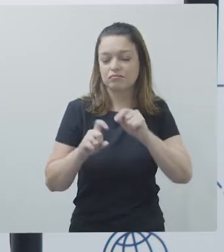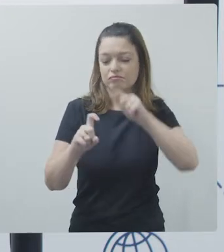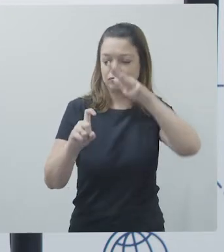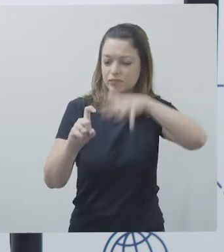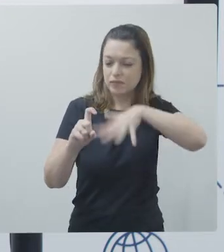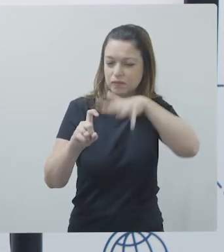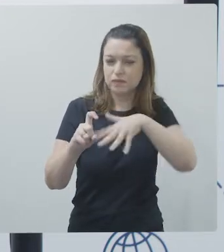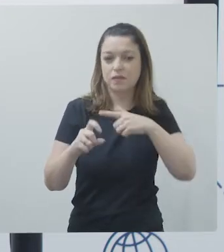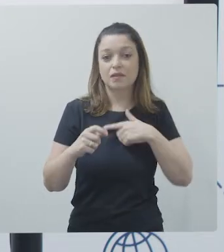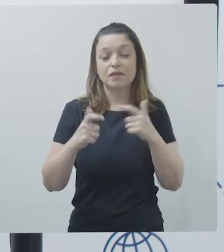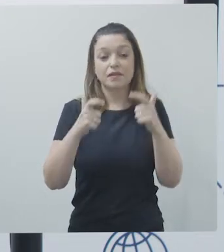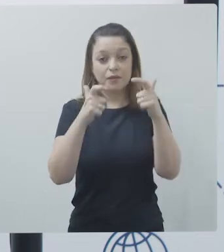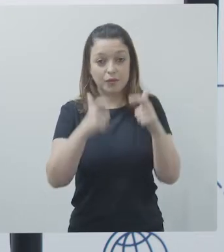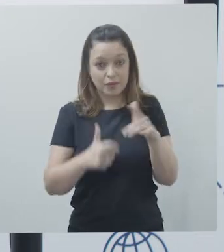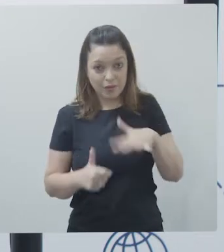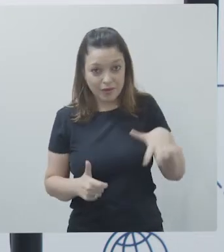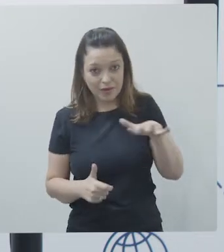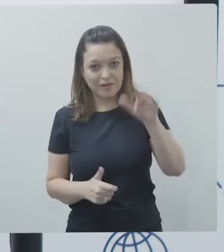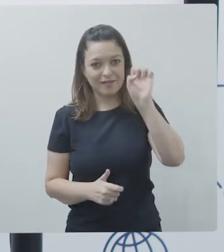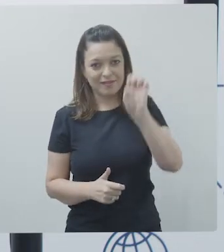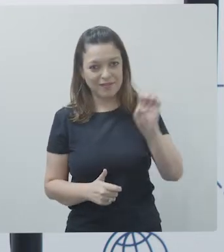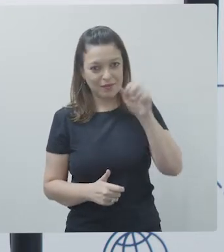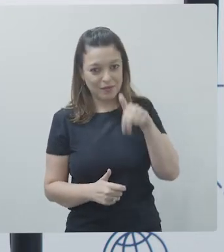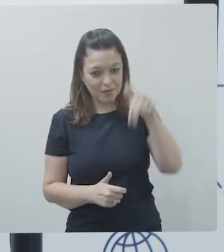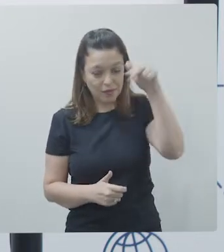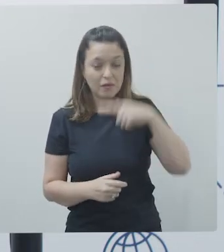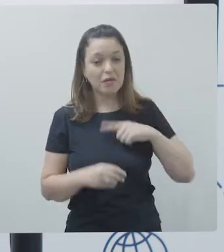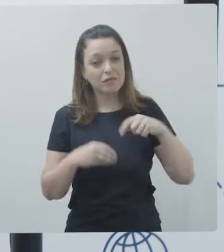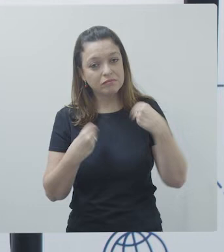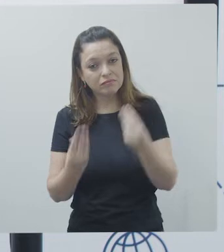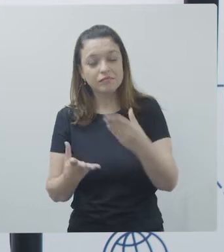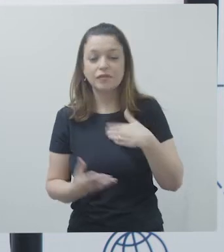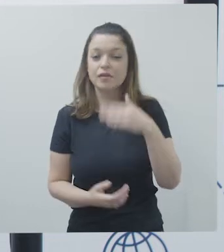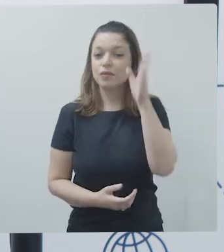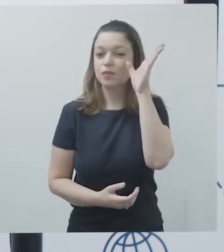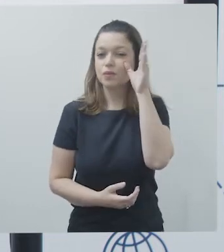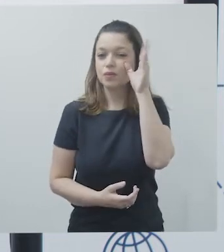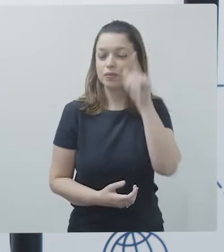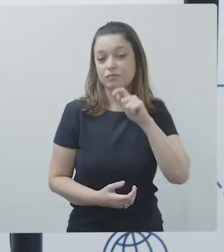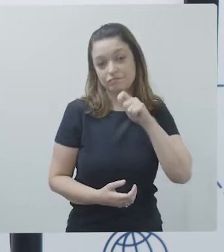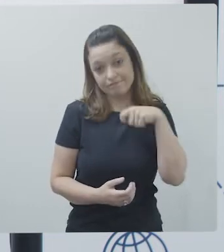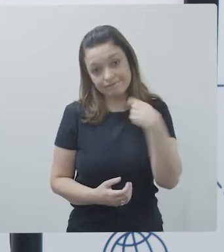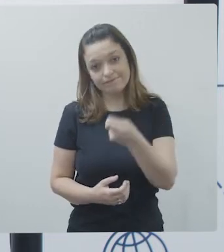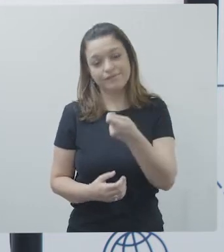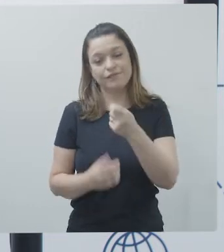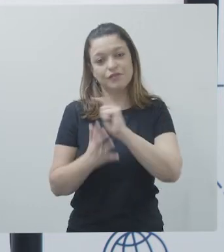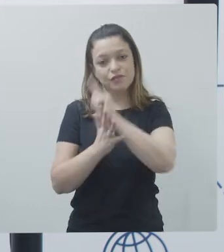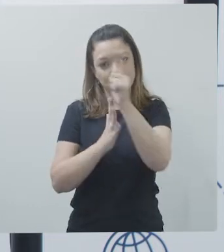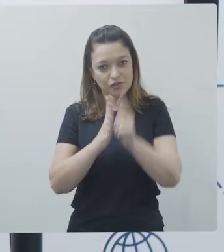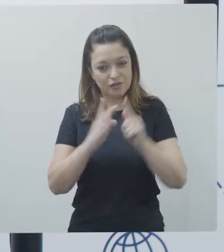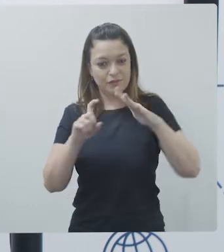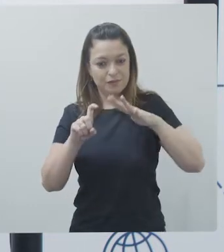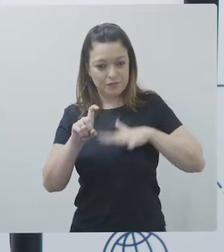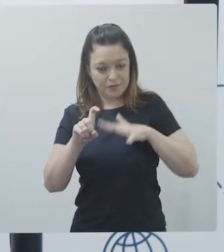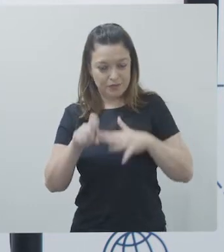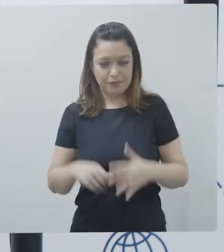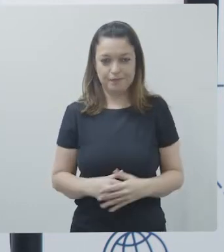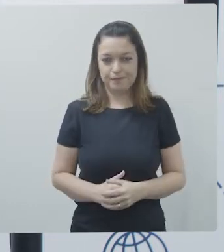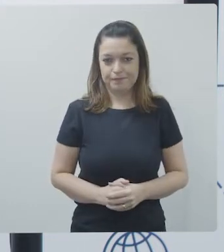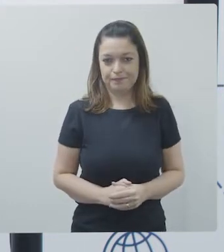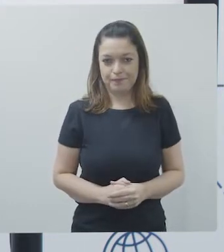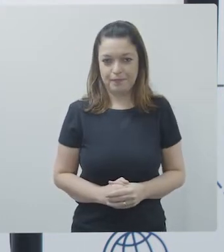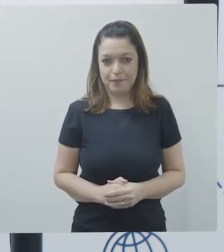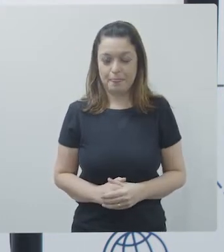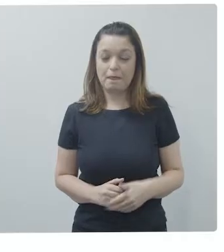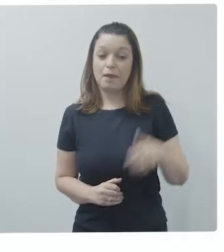região nórdica, mas eu trouxe algumas curiosidades para vocês sobre esse gênero mito. Olha só.